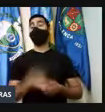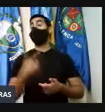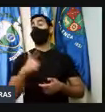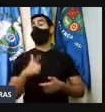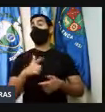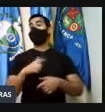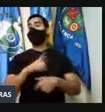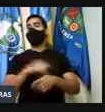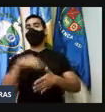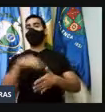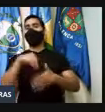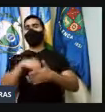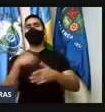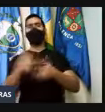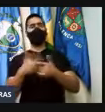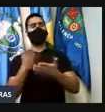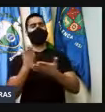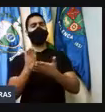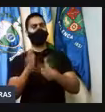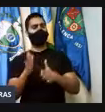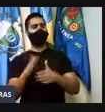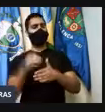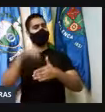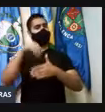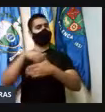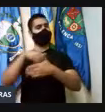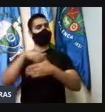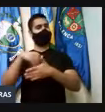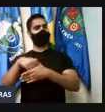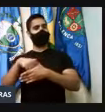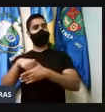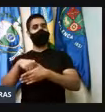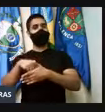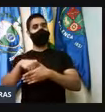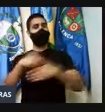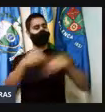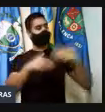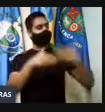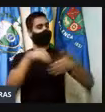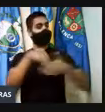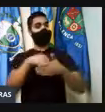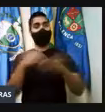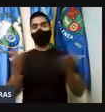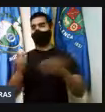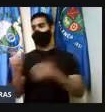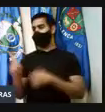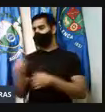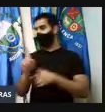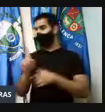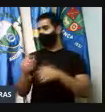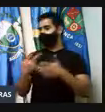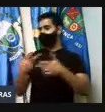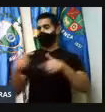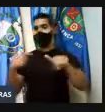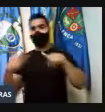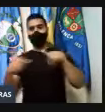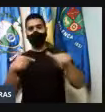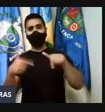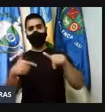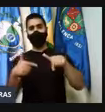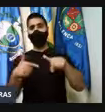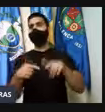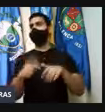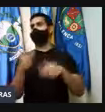já ultrapassamos do processo eleitoral, quer dizer, são agora as visitas de trabalho, não são